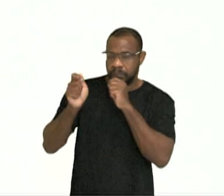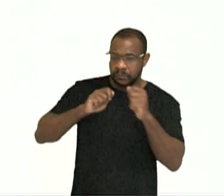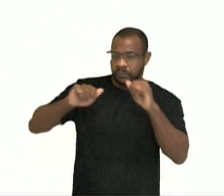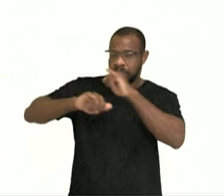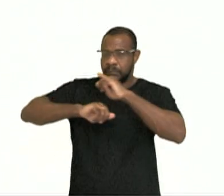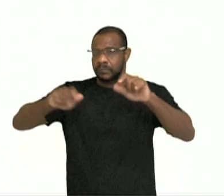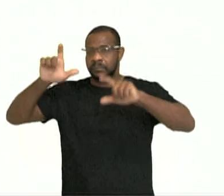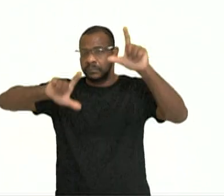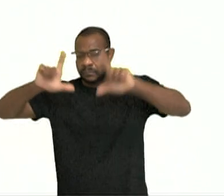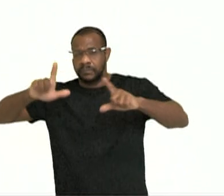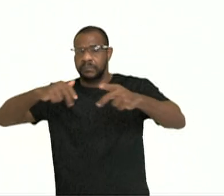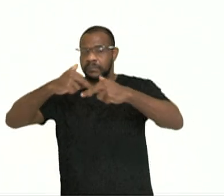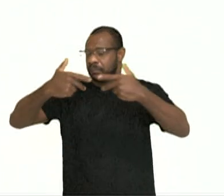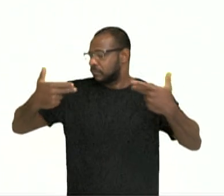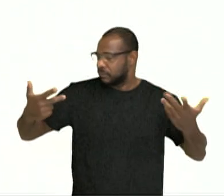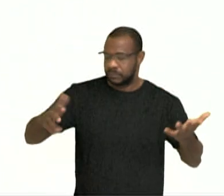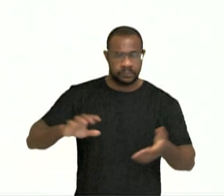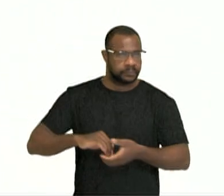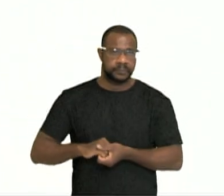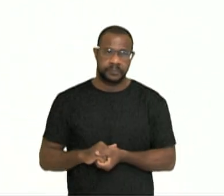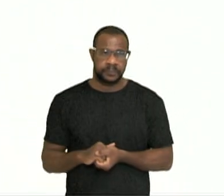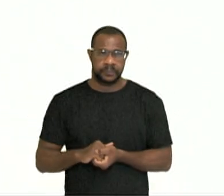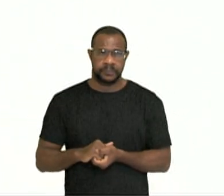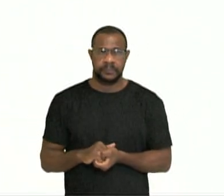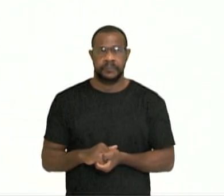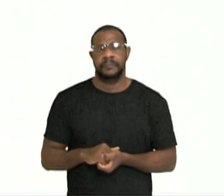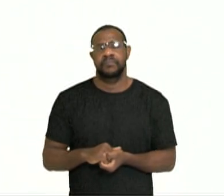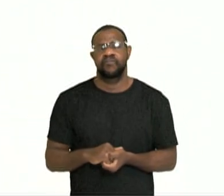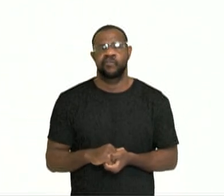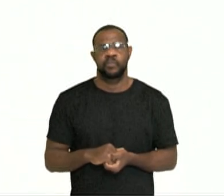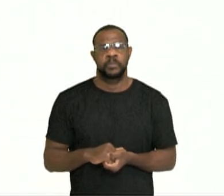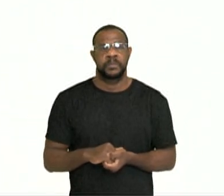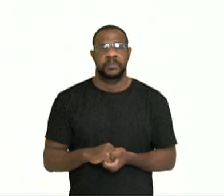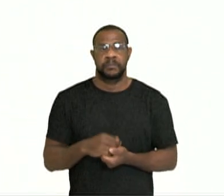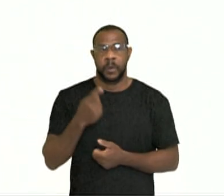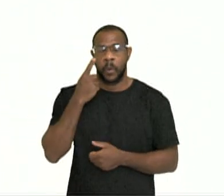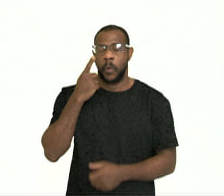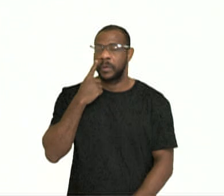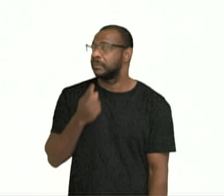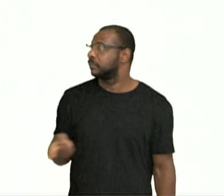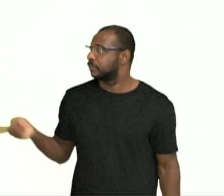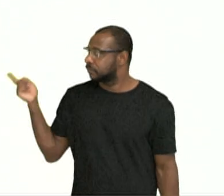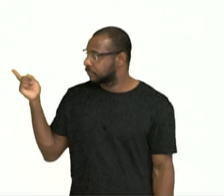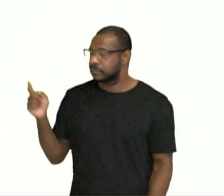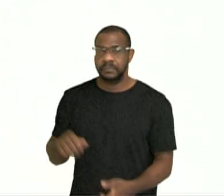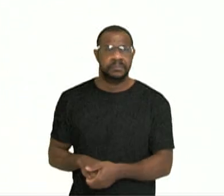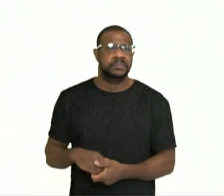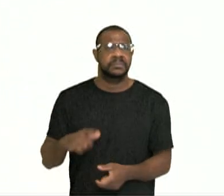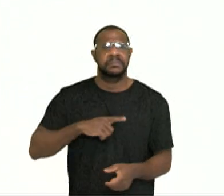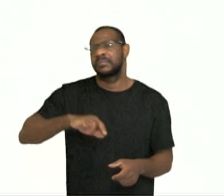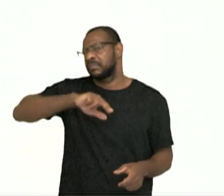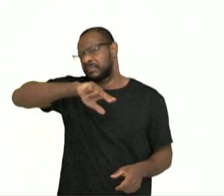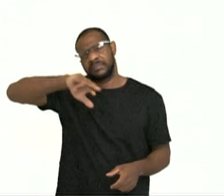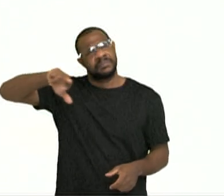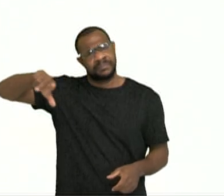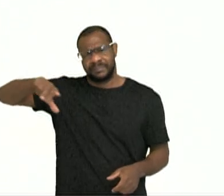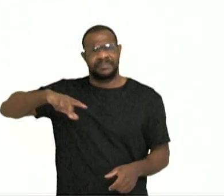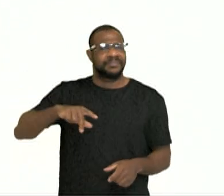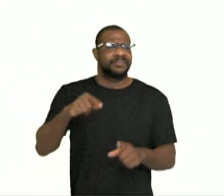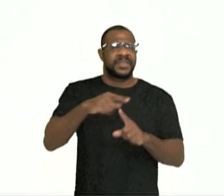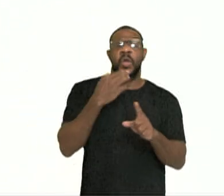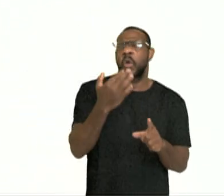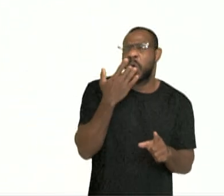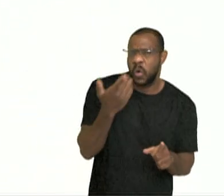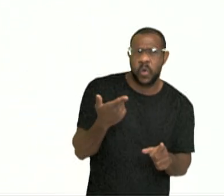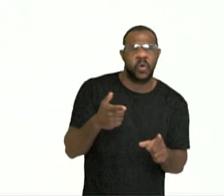também em revistas, nos mais diversos meios de comunicação. Olha lá, então nós temos diferentes formatos, observe as cores,